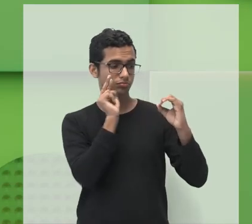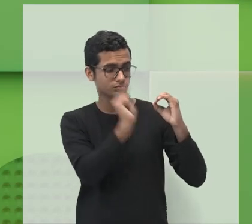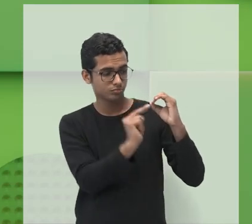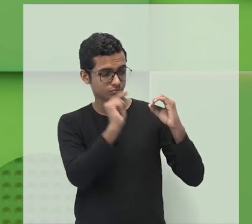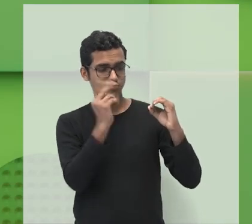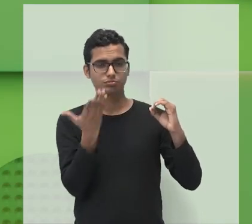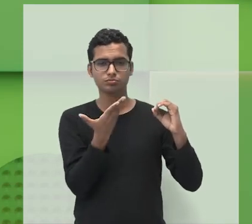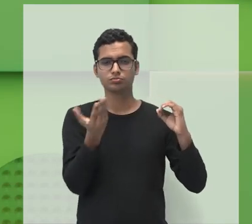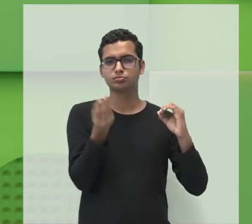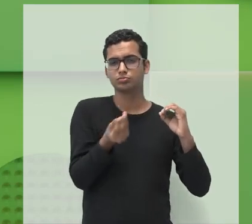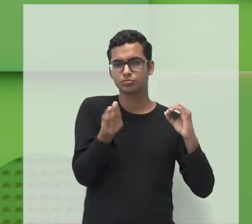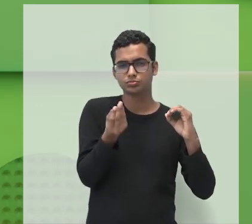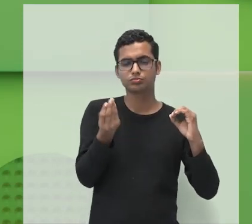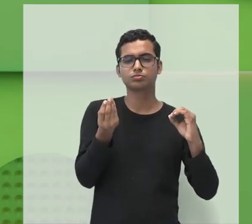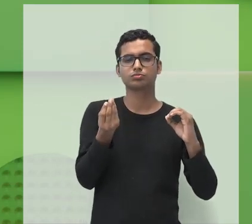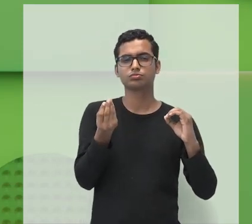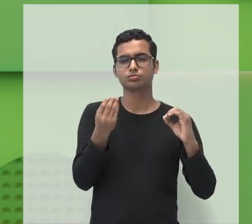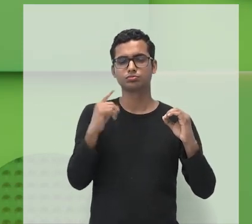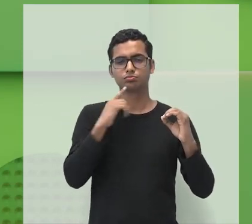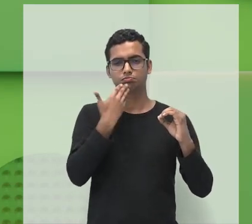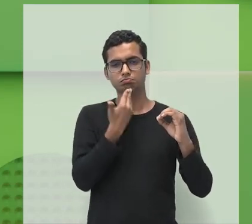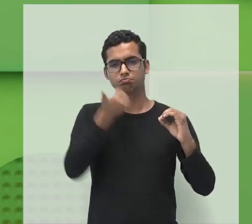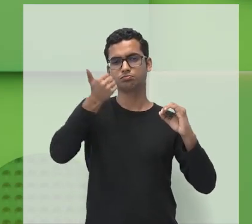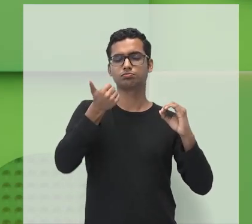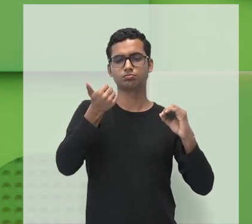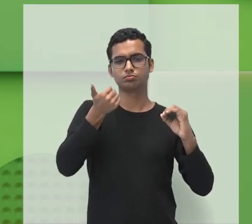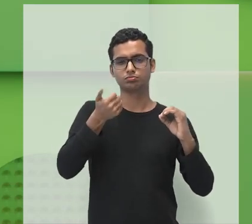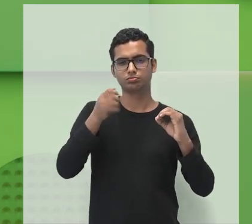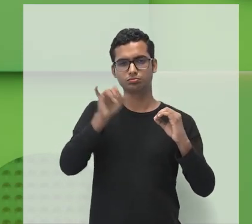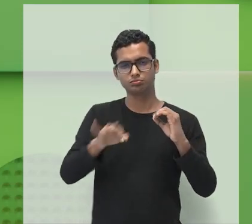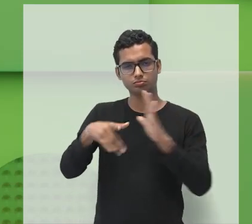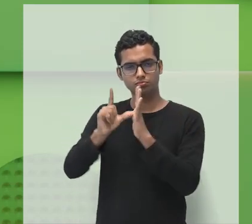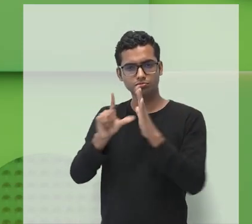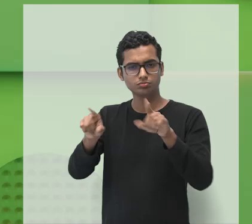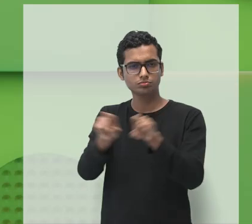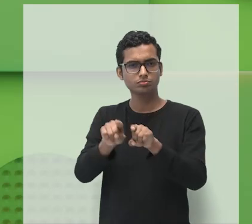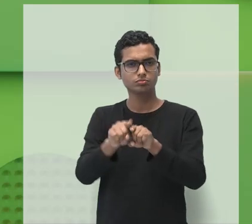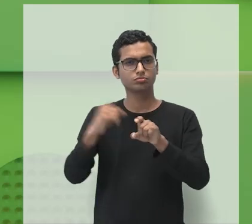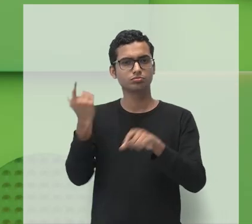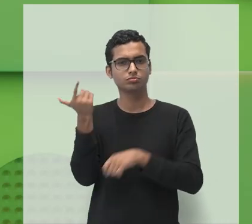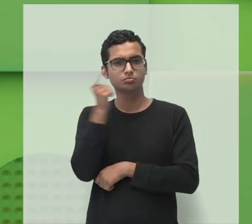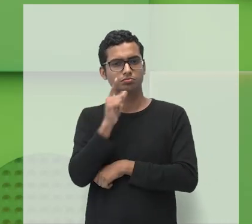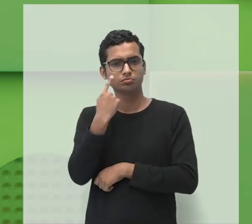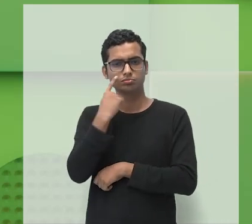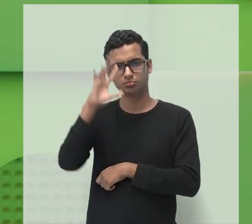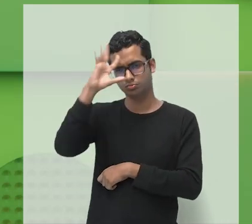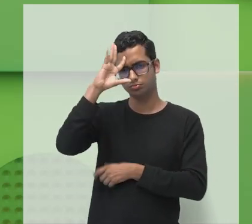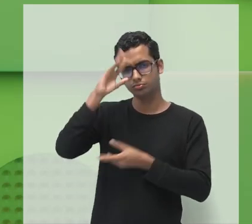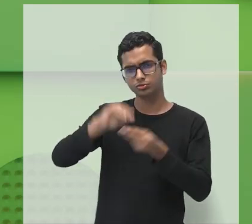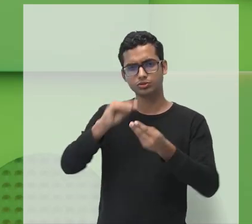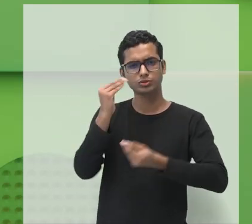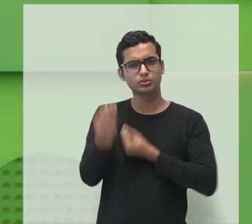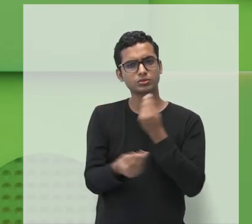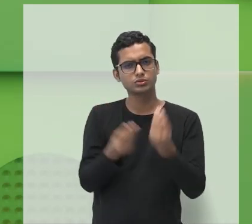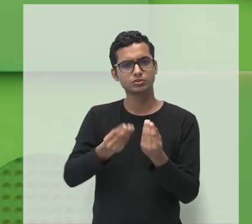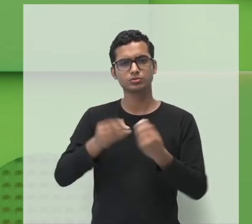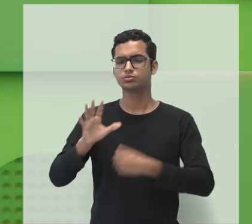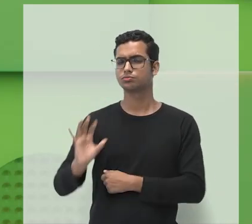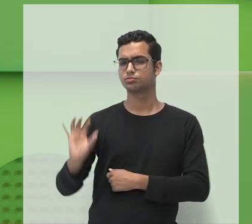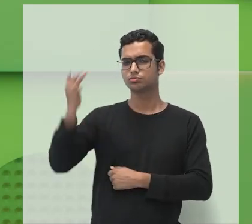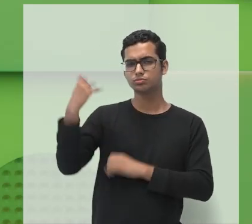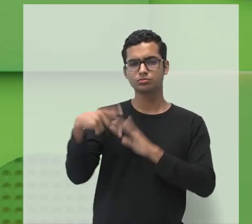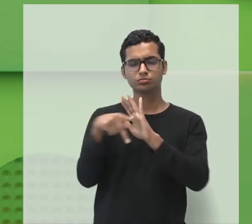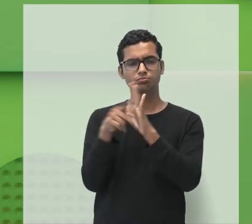olhar com uma visão mais ampla, a mesma imagem que nós vimos anteriormente, para vocês entenderem como é que ocorre